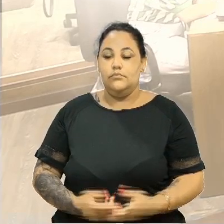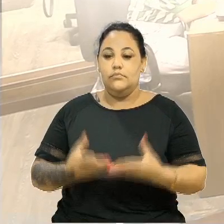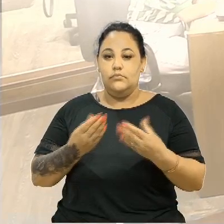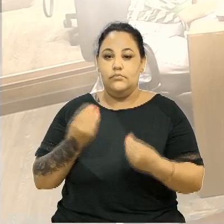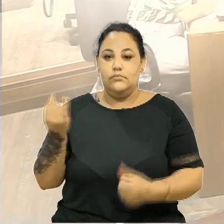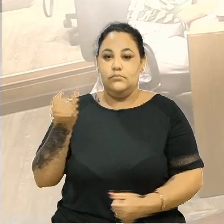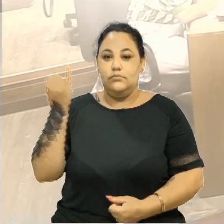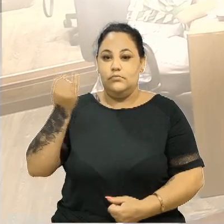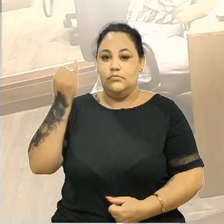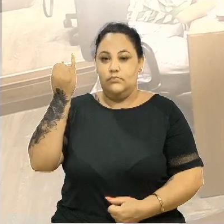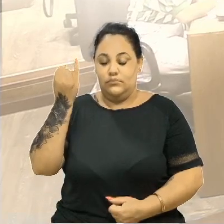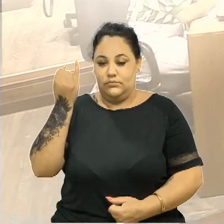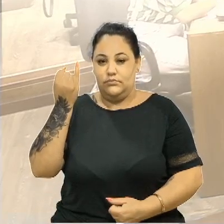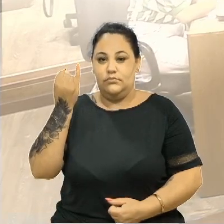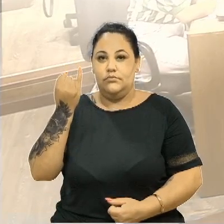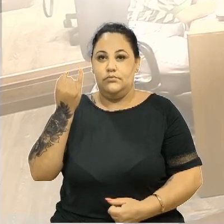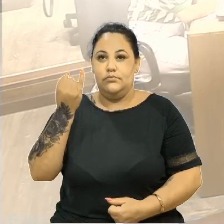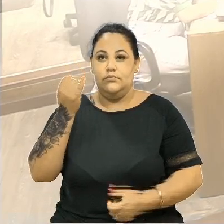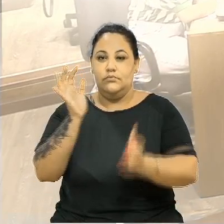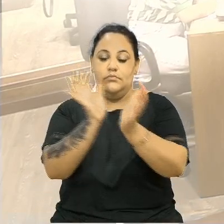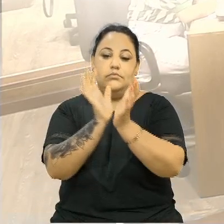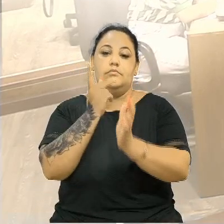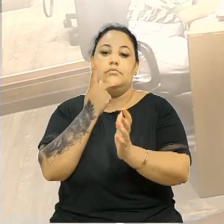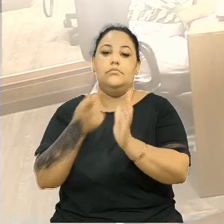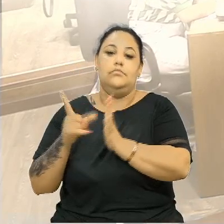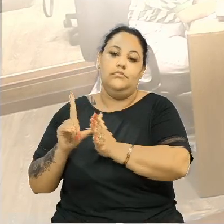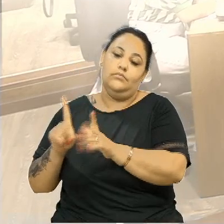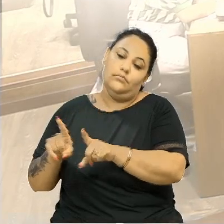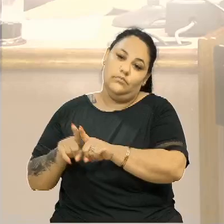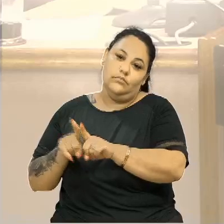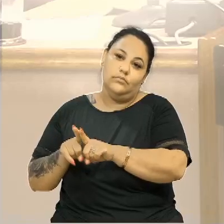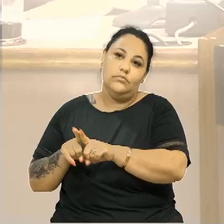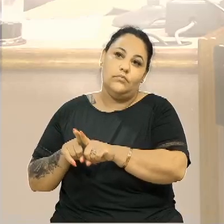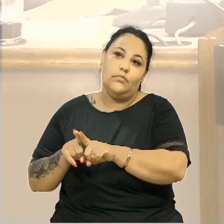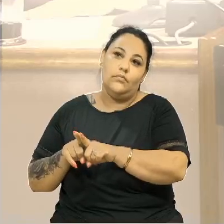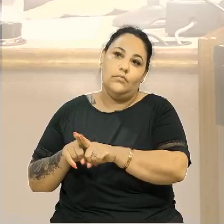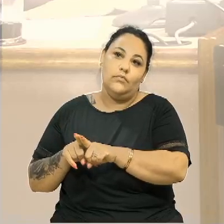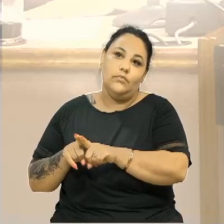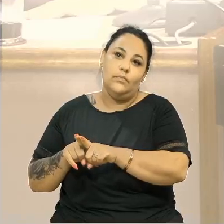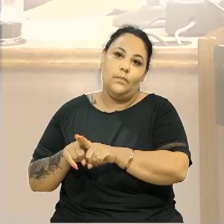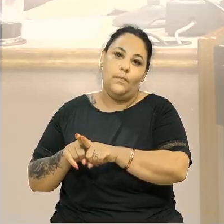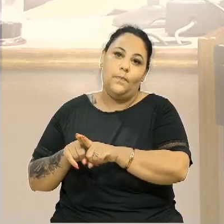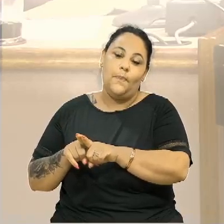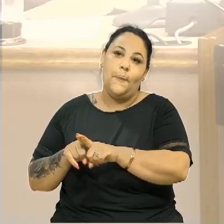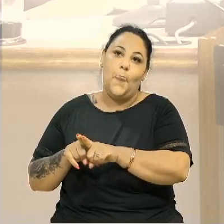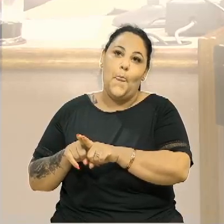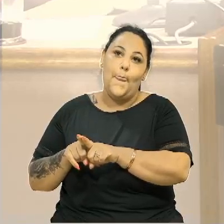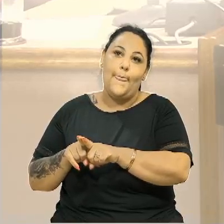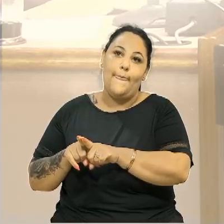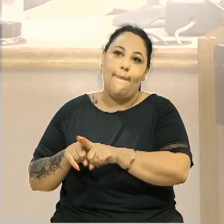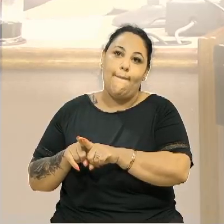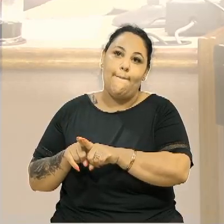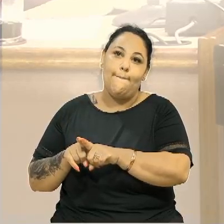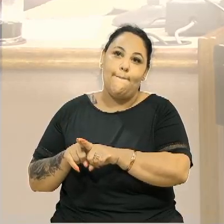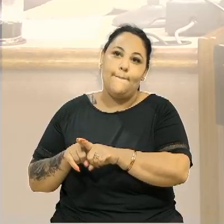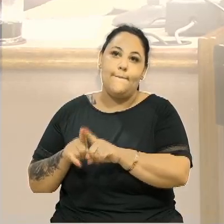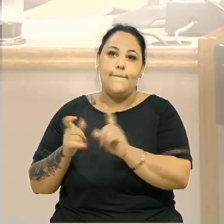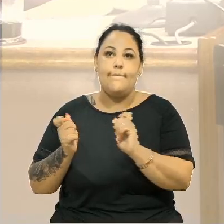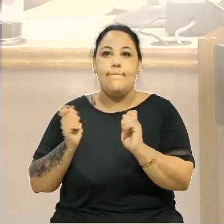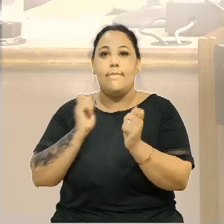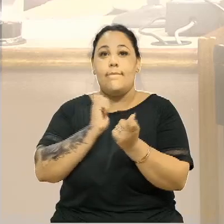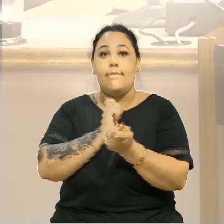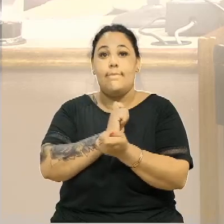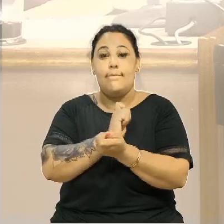os colegas que me antecederam falaram, ao contrário de alguns